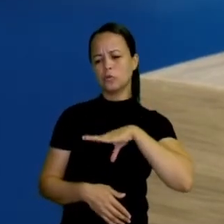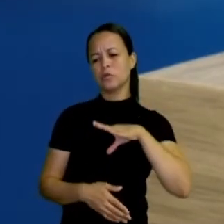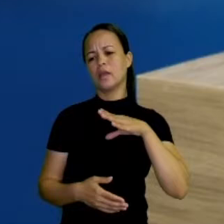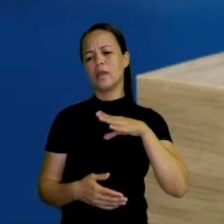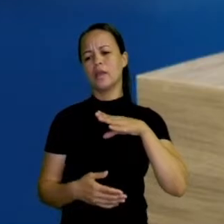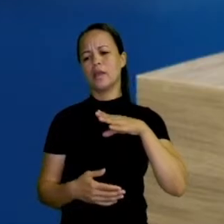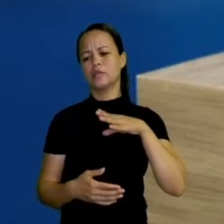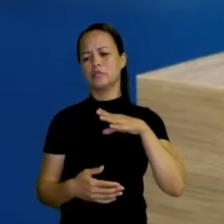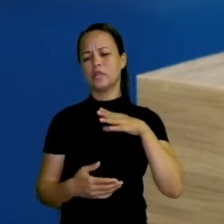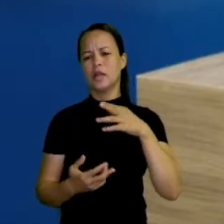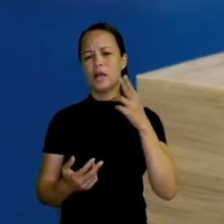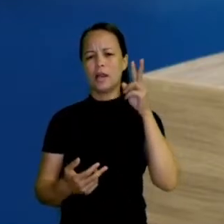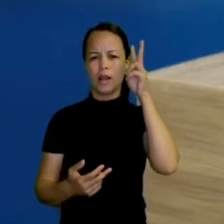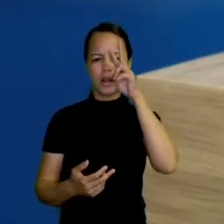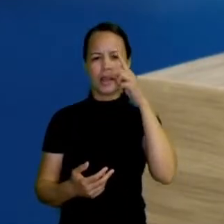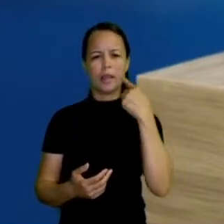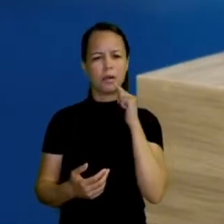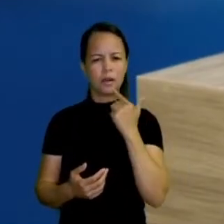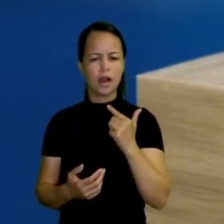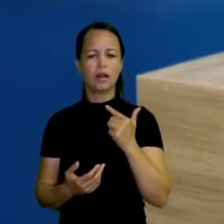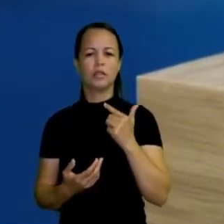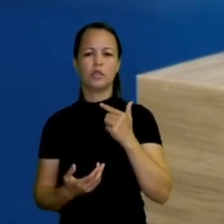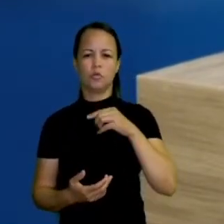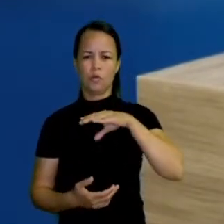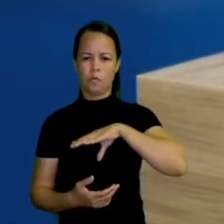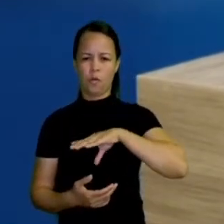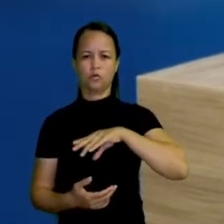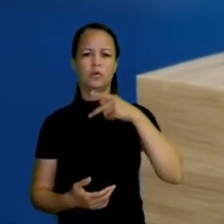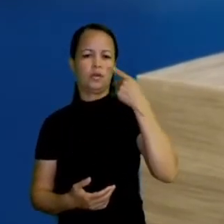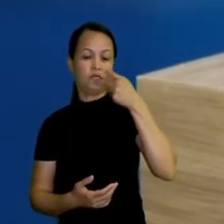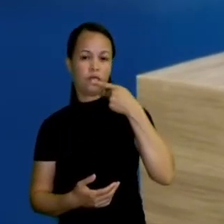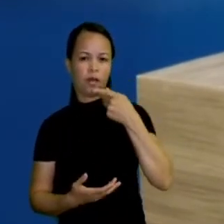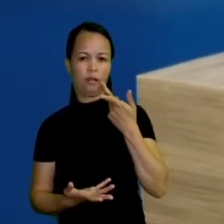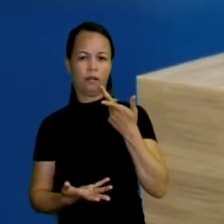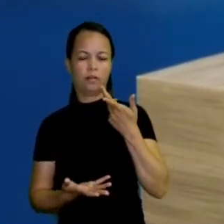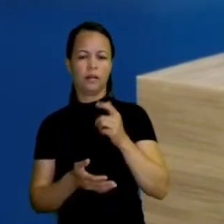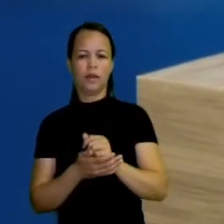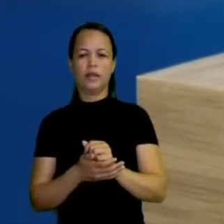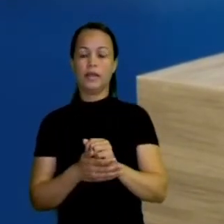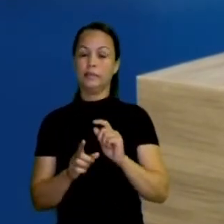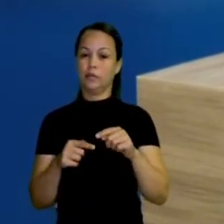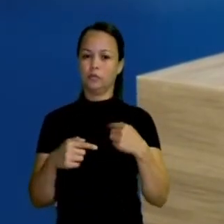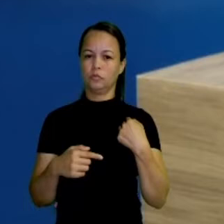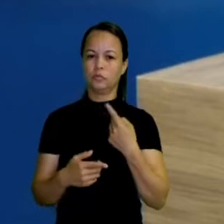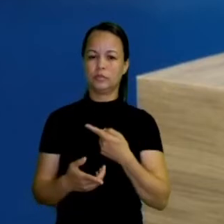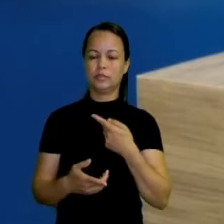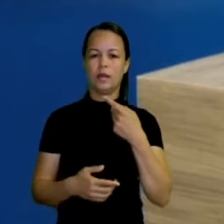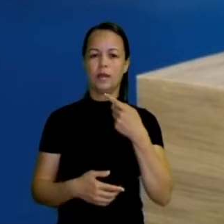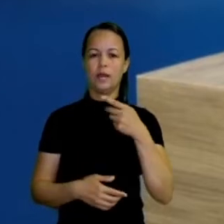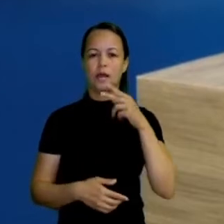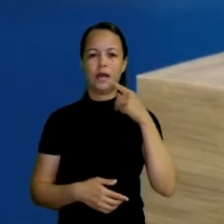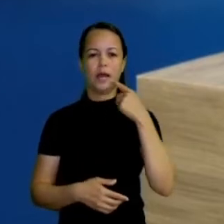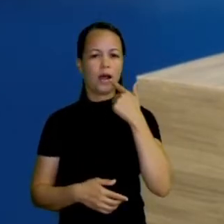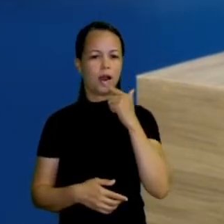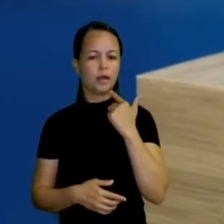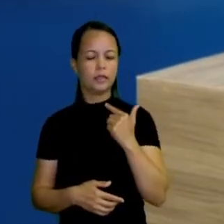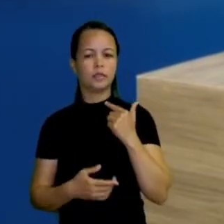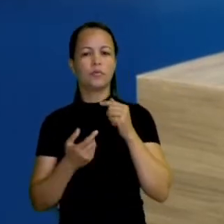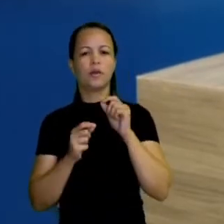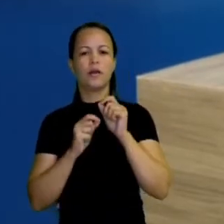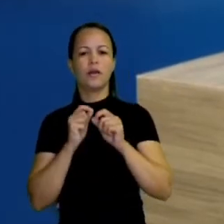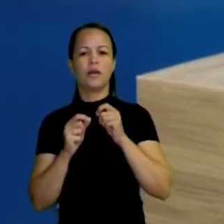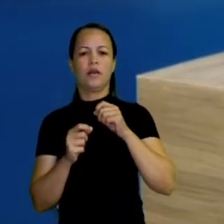falo português, E também existe essa influência, a nossa língua, tem toda essa influência da questão